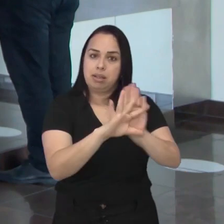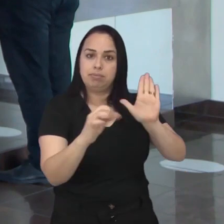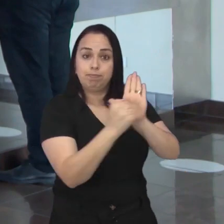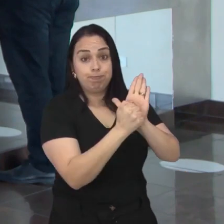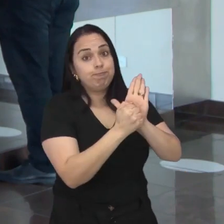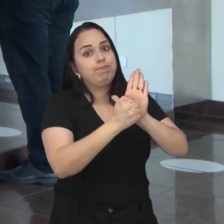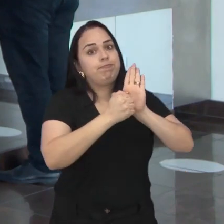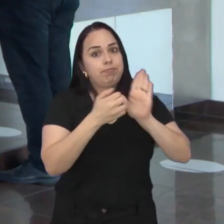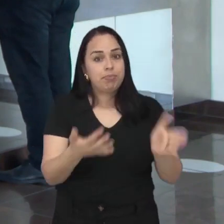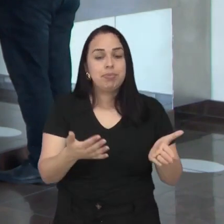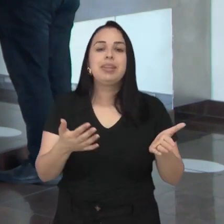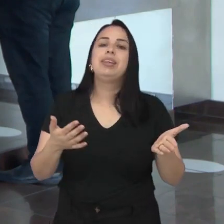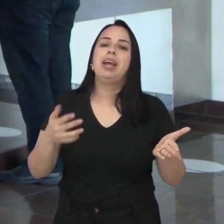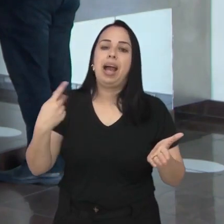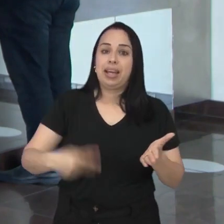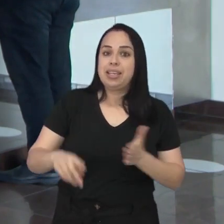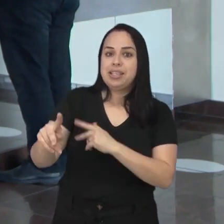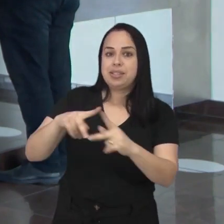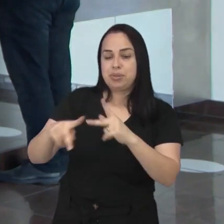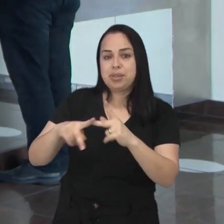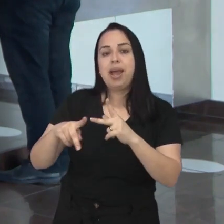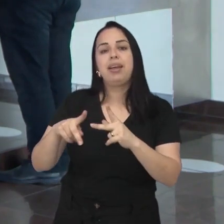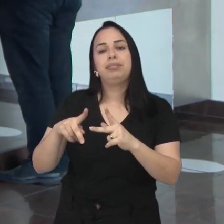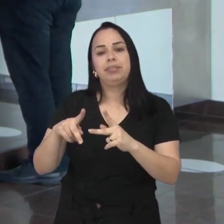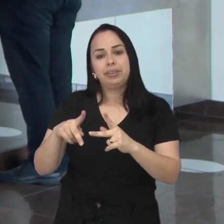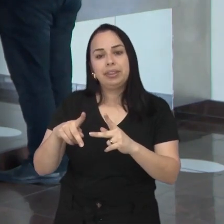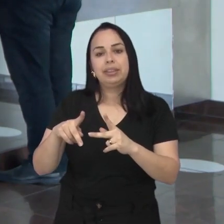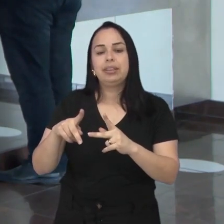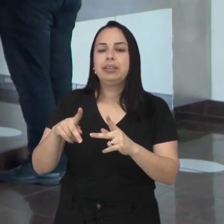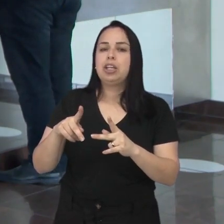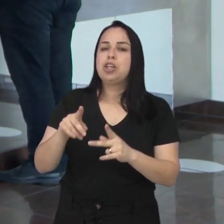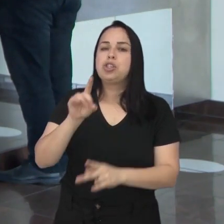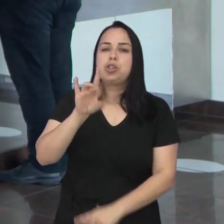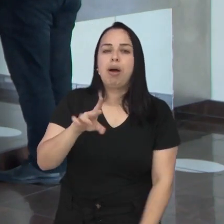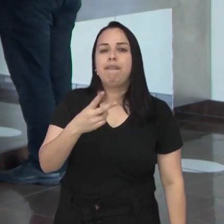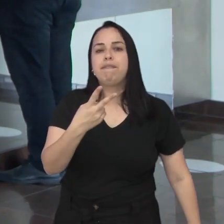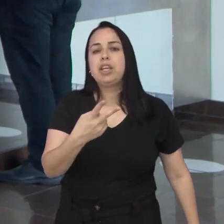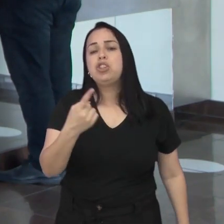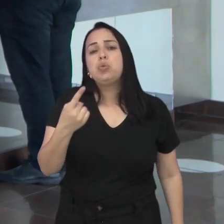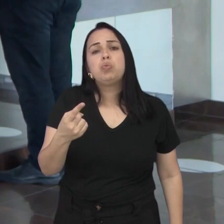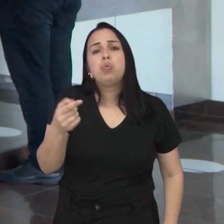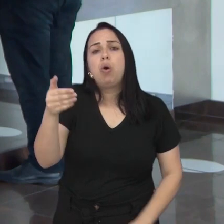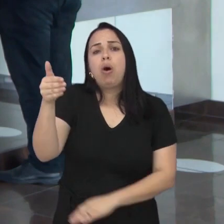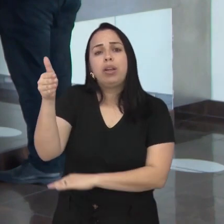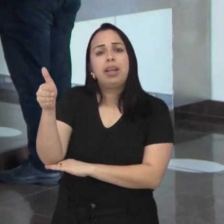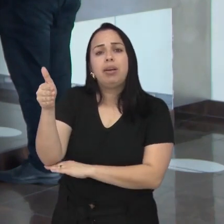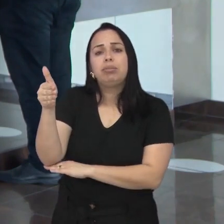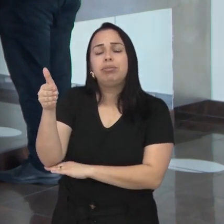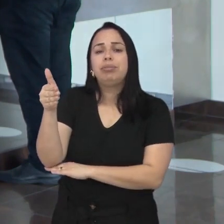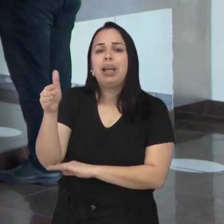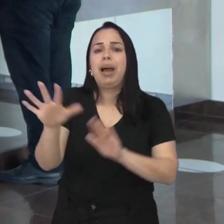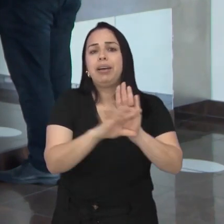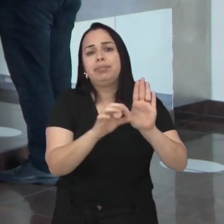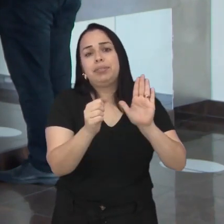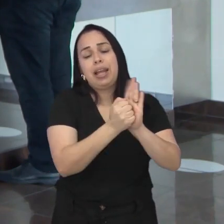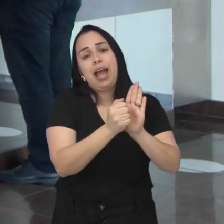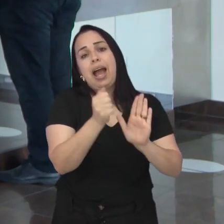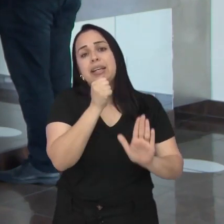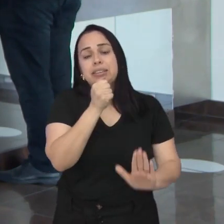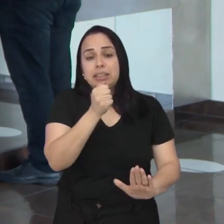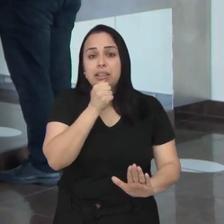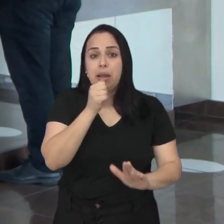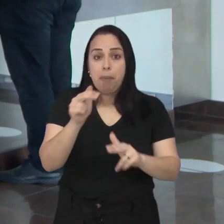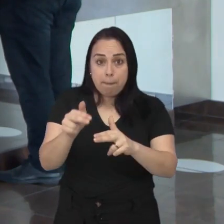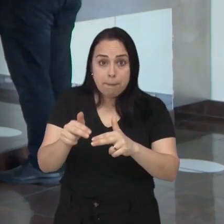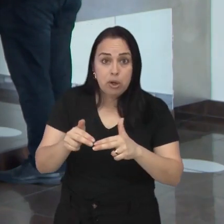no Cadastur. Apesar disso, aqui em São José dos Campos, apenas 21 hotéis estão na